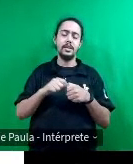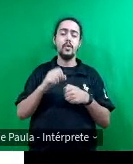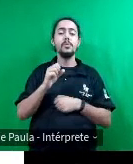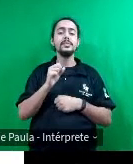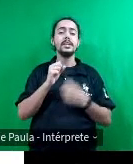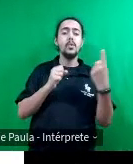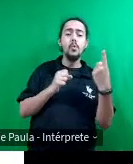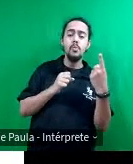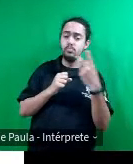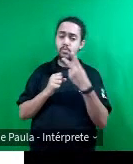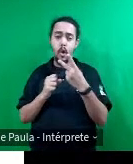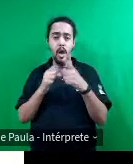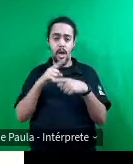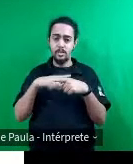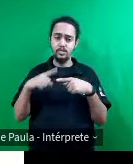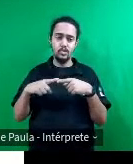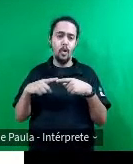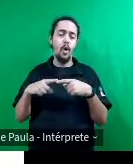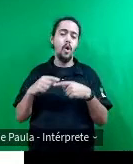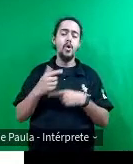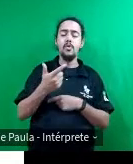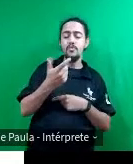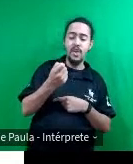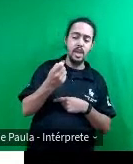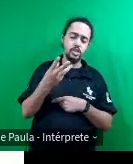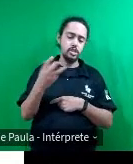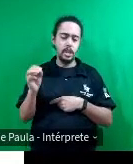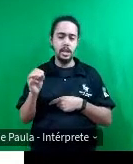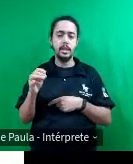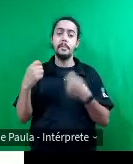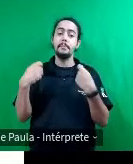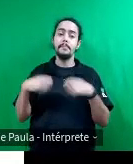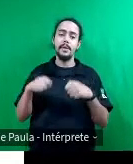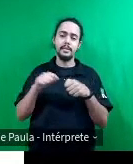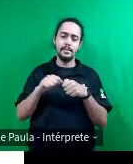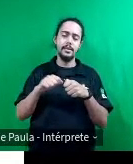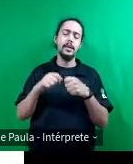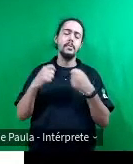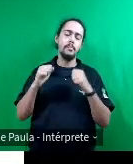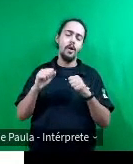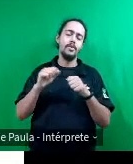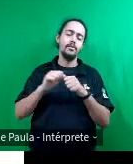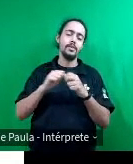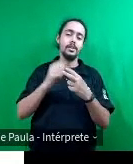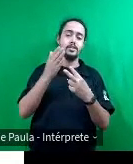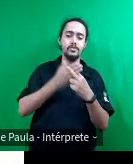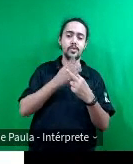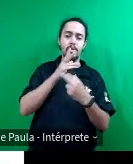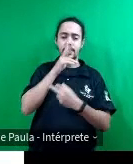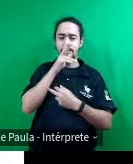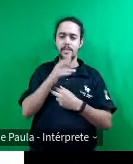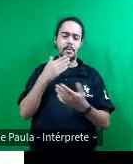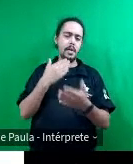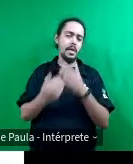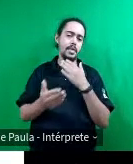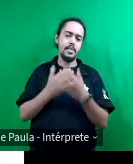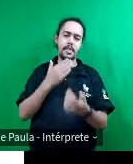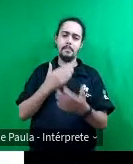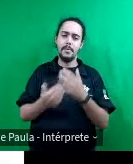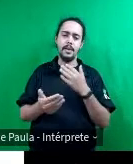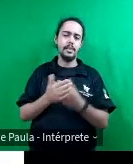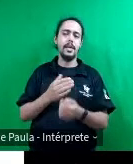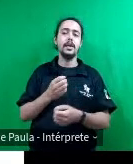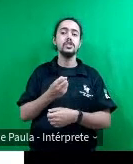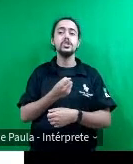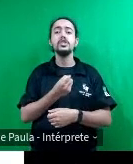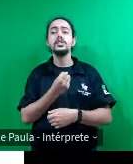em diante, 10, 20, 30, eu posso aplicar esse divisor de tensão independente do número de resistores conectados em série